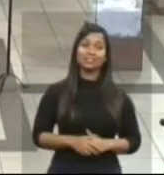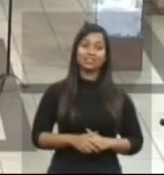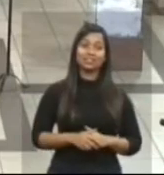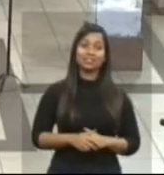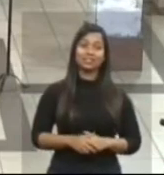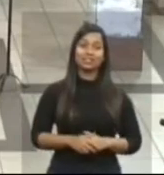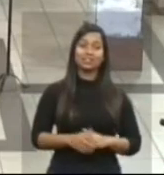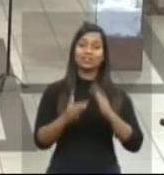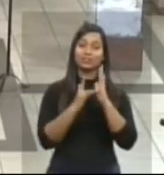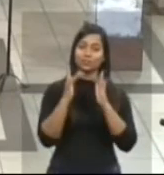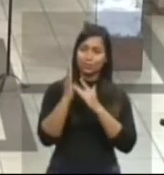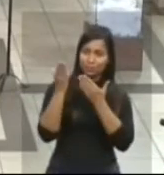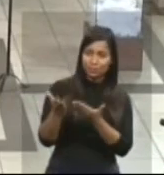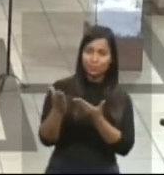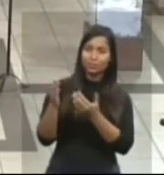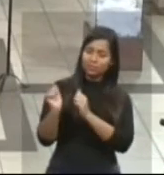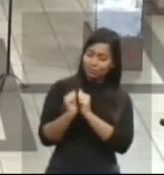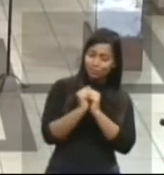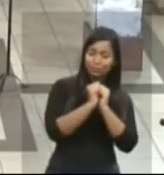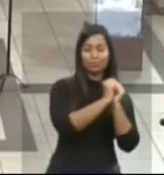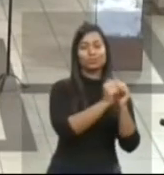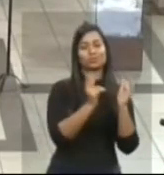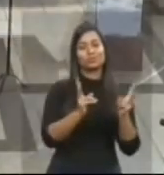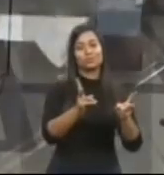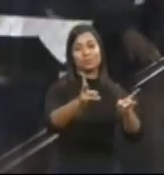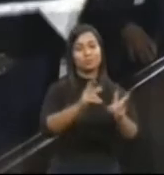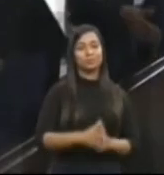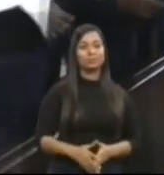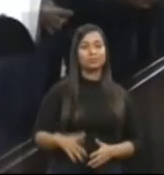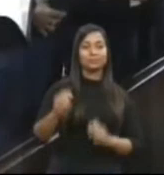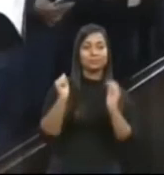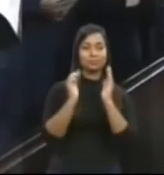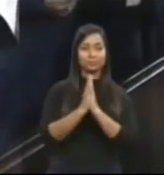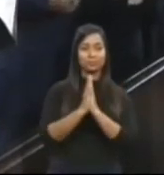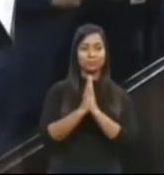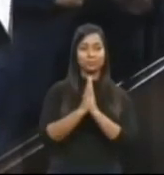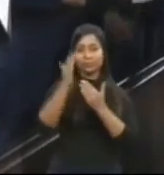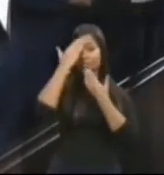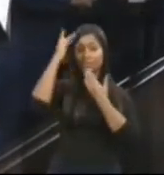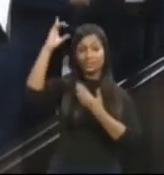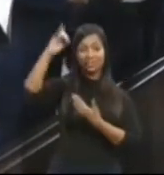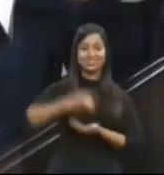E esse mesmo Jesus vos acompanhe para sempre. Amém.